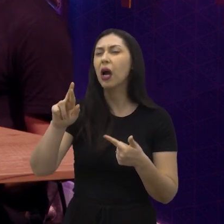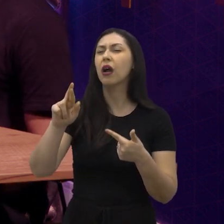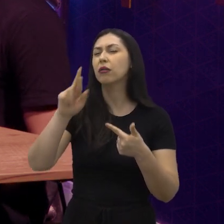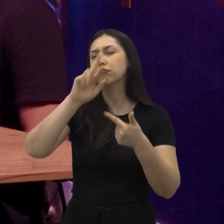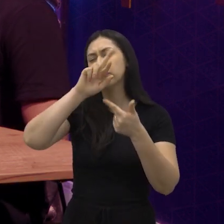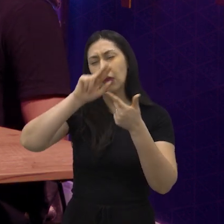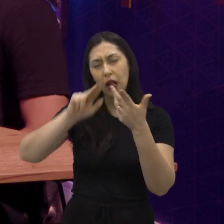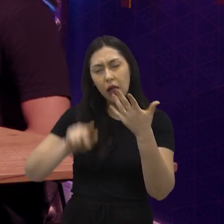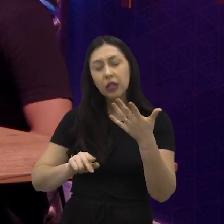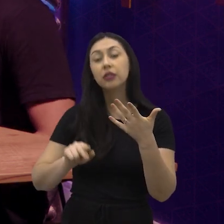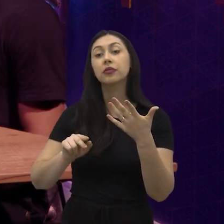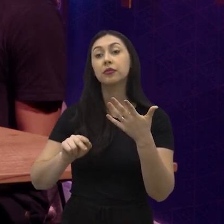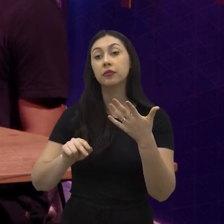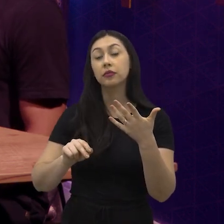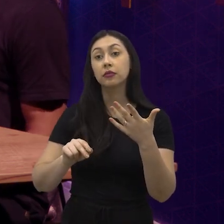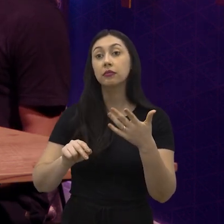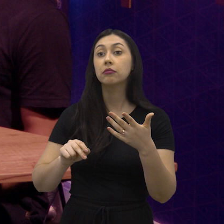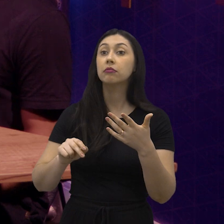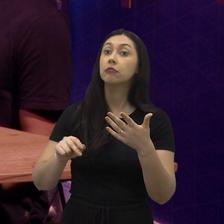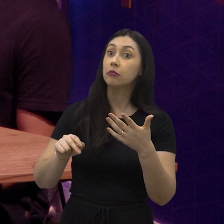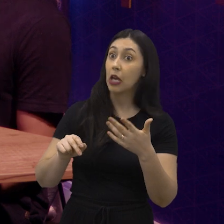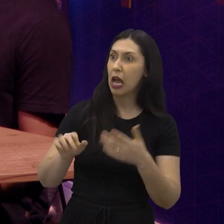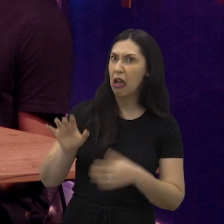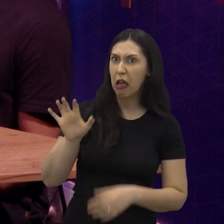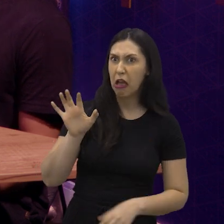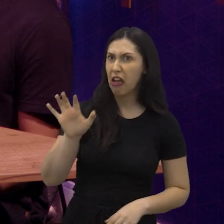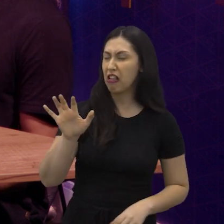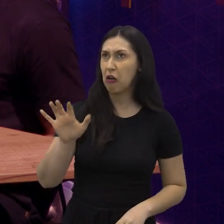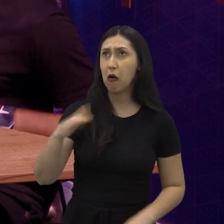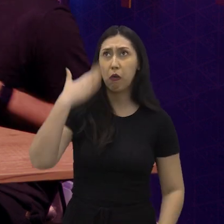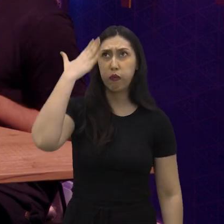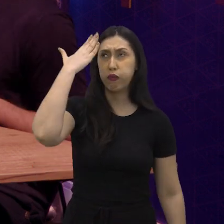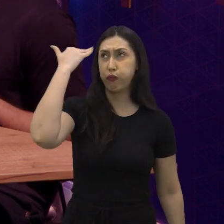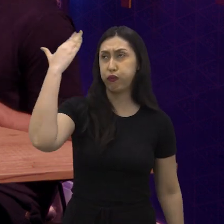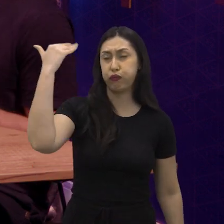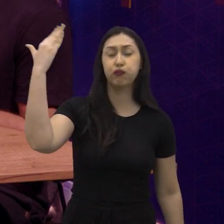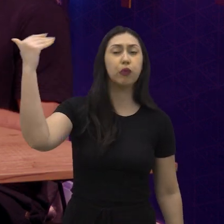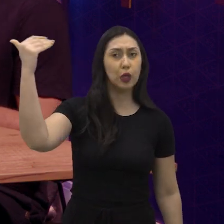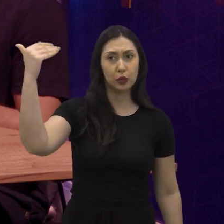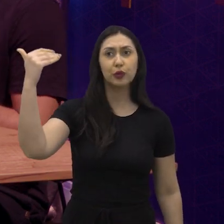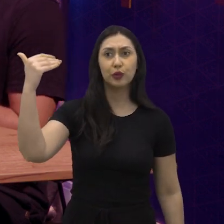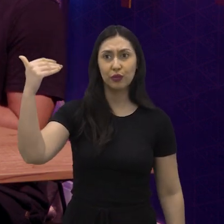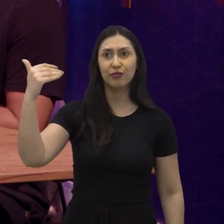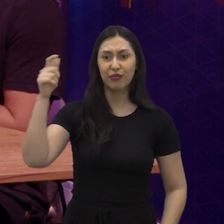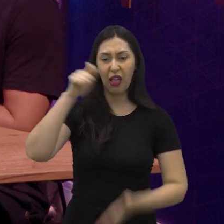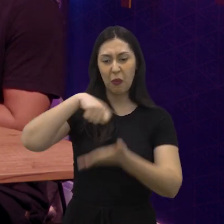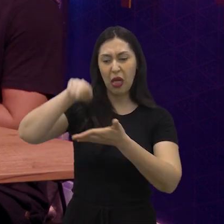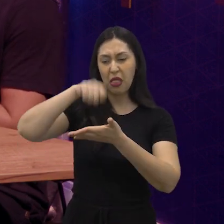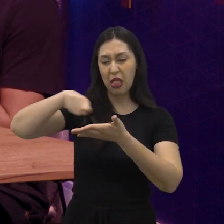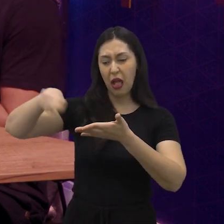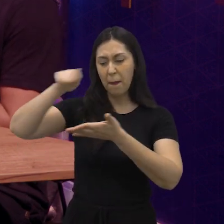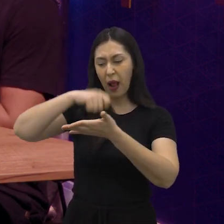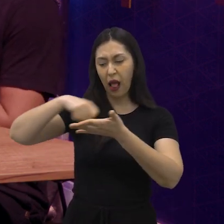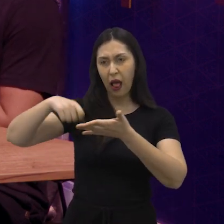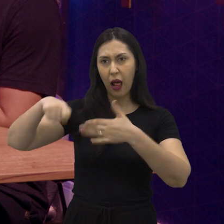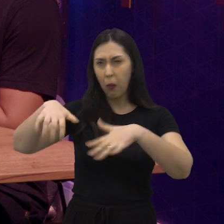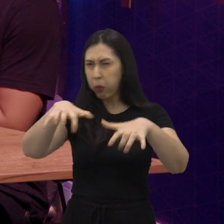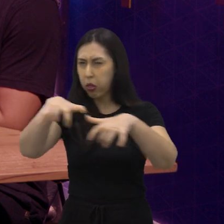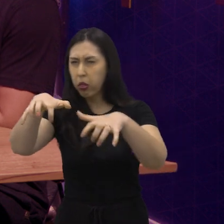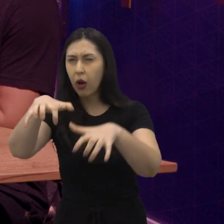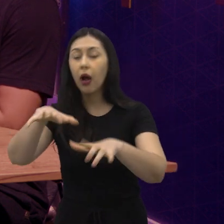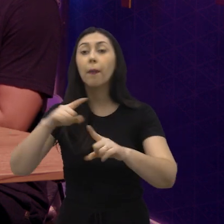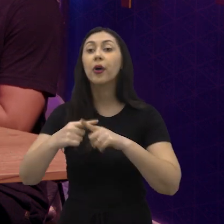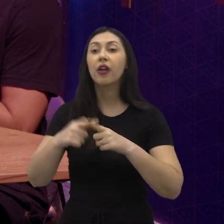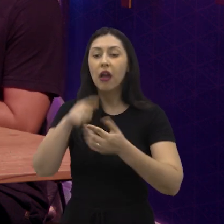outras obras também. E ele é considerado o pai desse gênero, né? De vamos escrever com o objetivo de